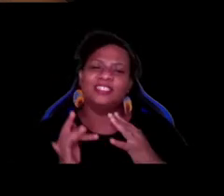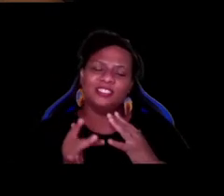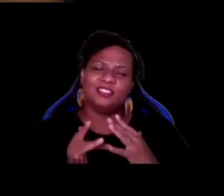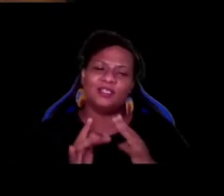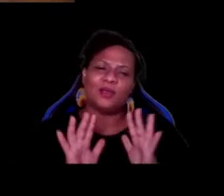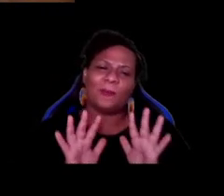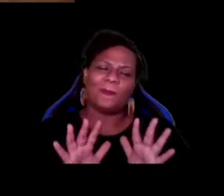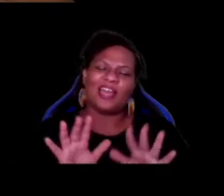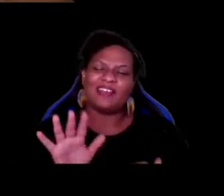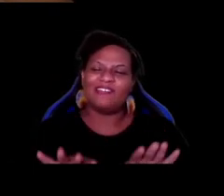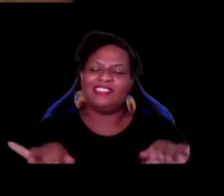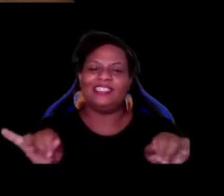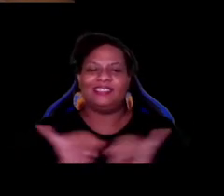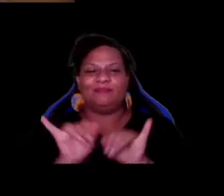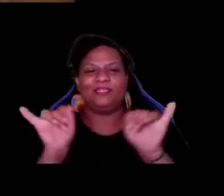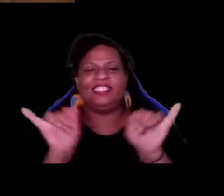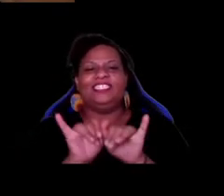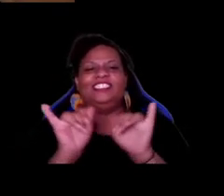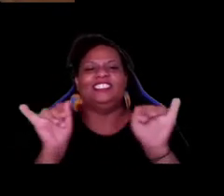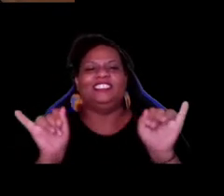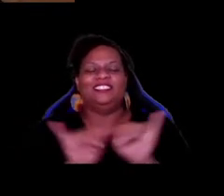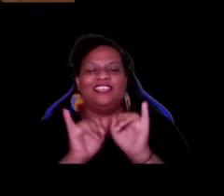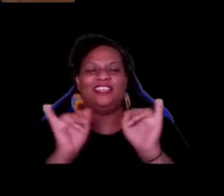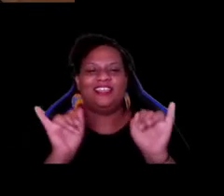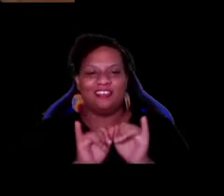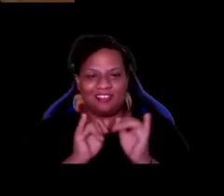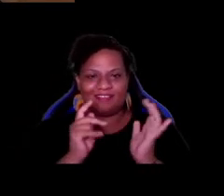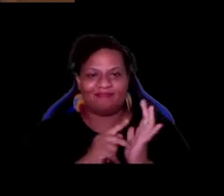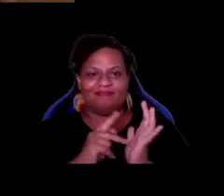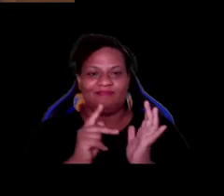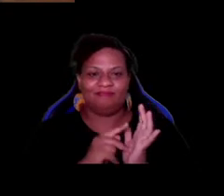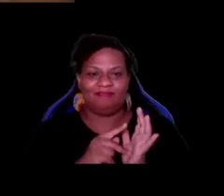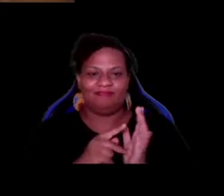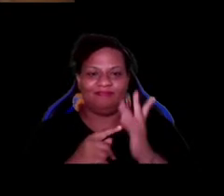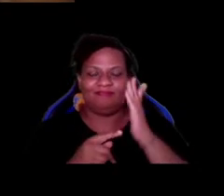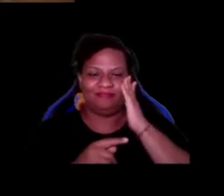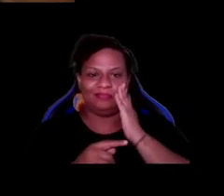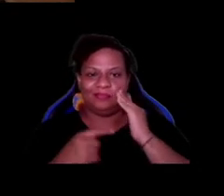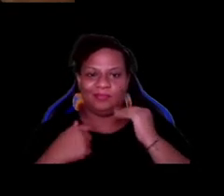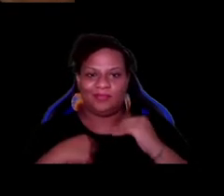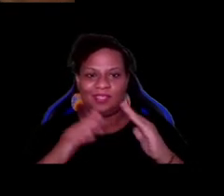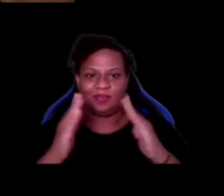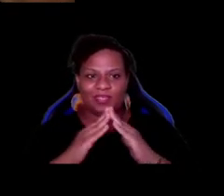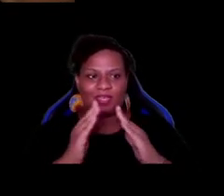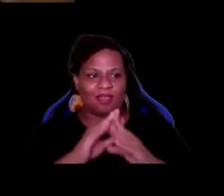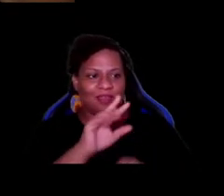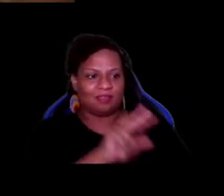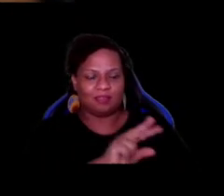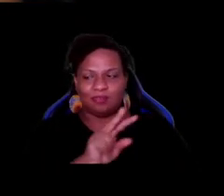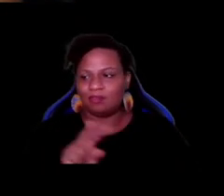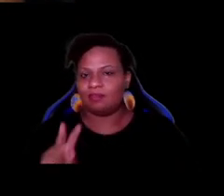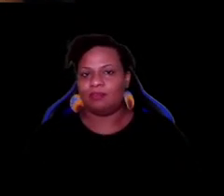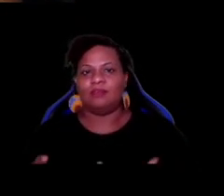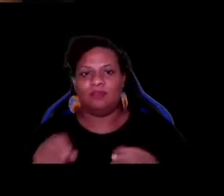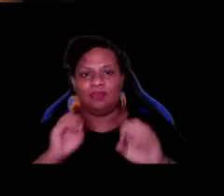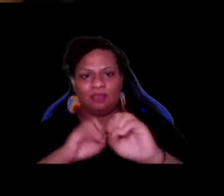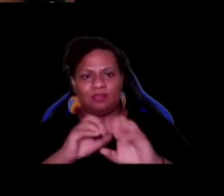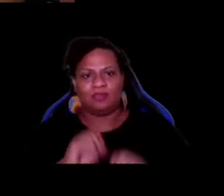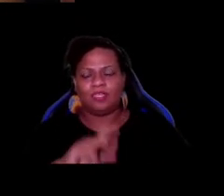muita futilidade. E, assim, quem toma conta de casa, quem dá aula, quem atende pessoas, às